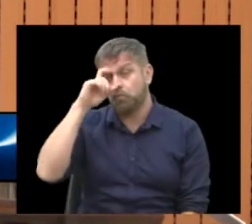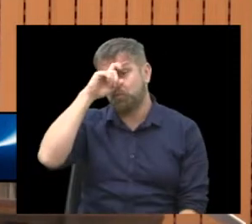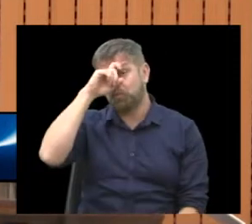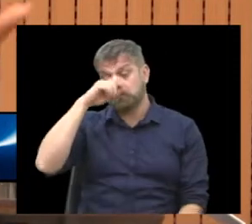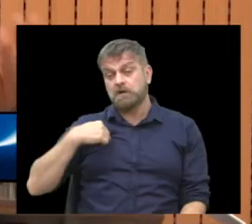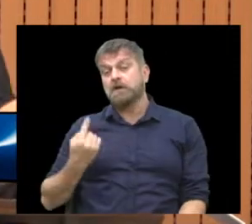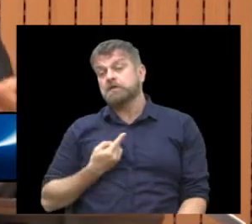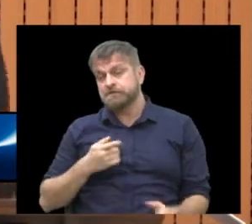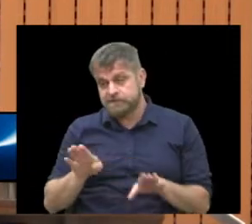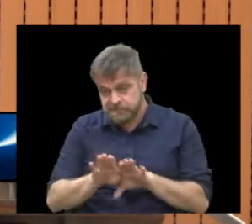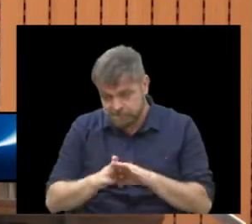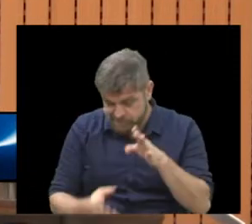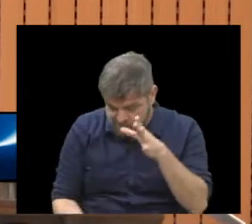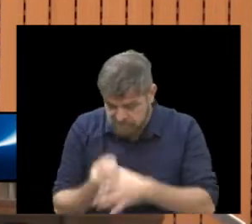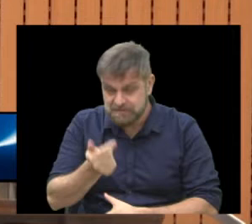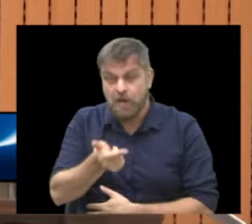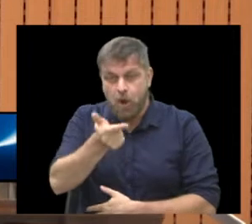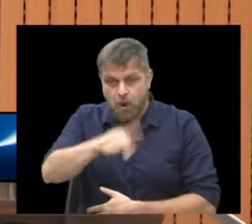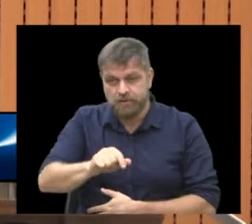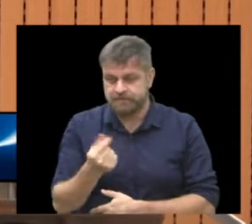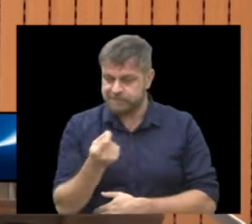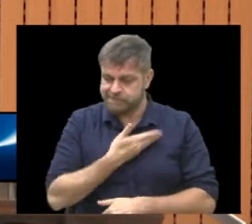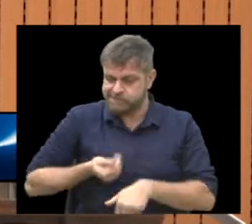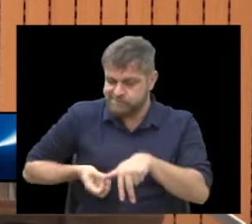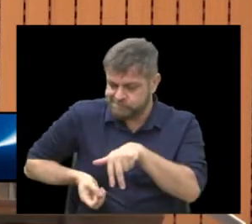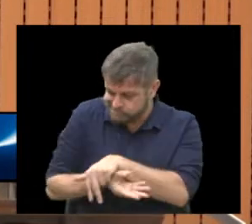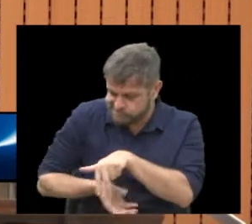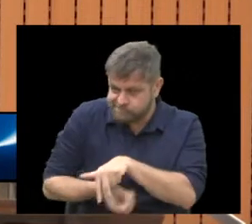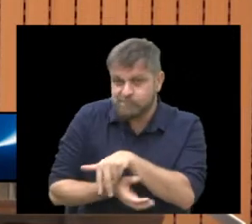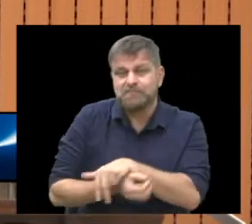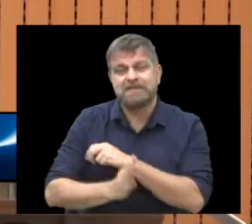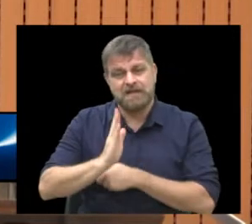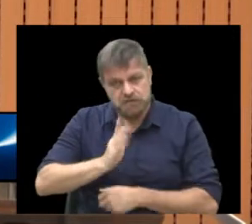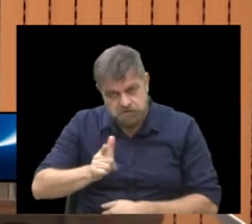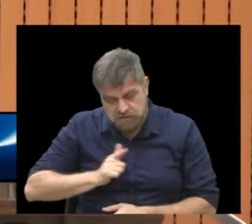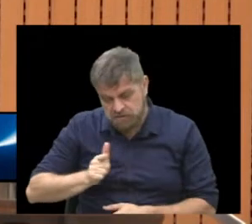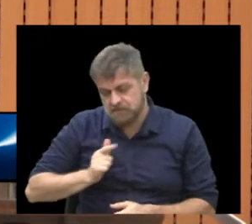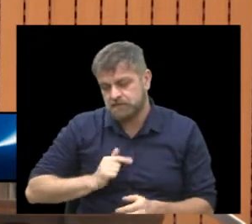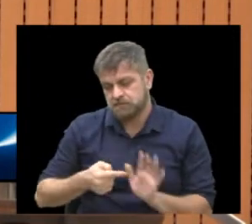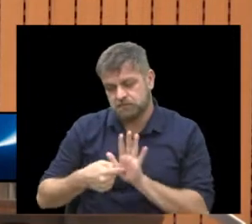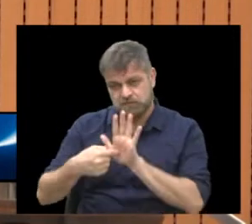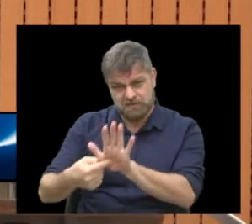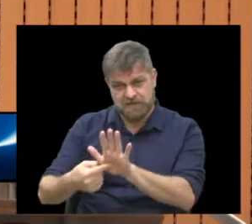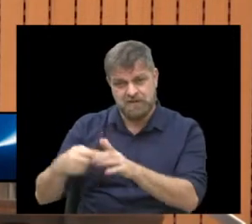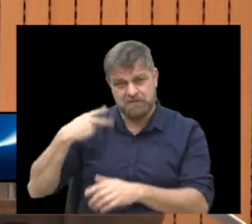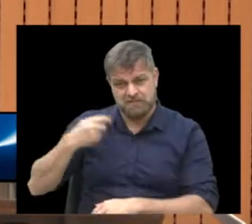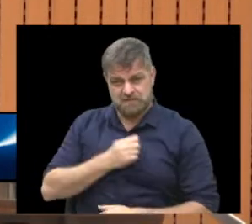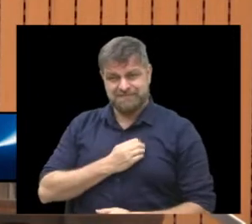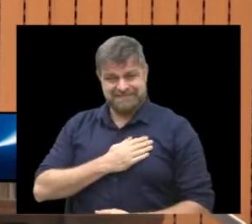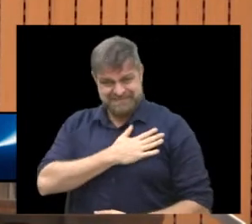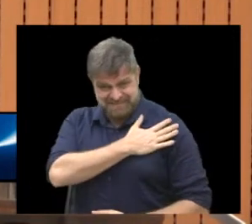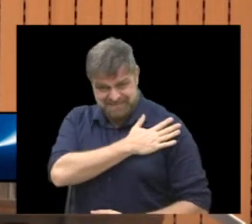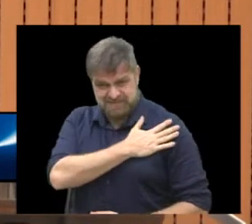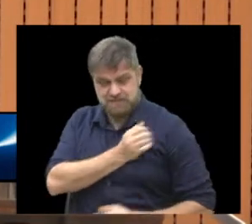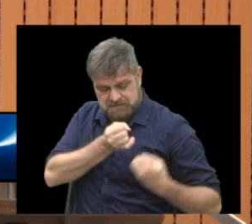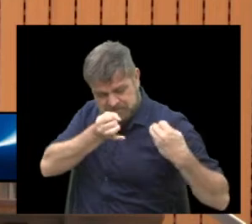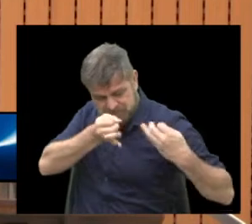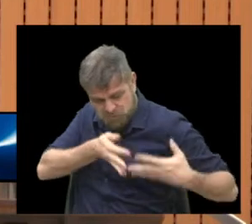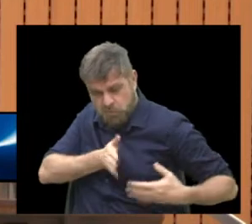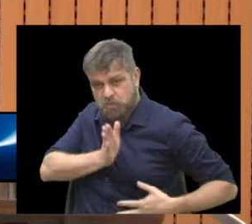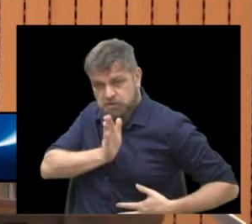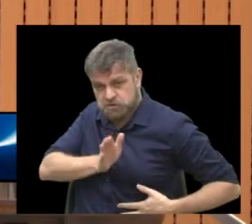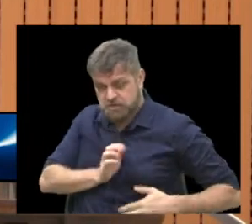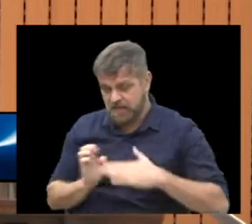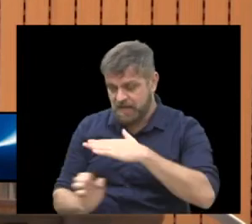a gente poder ter recorrência de situações de corrupção, feito já foi, inclusive, indicado aqui pelo vereador Santini na questão da